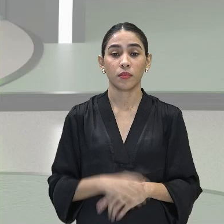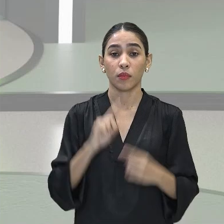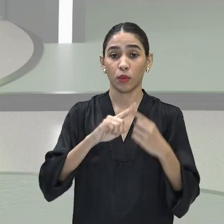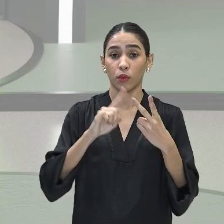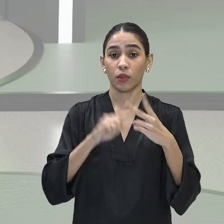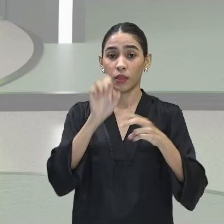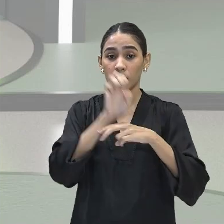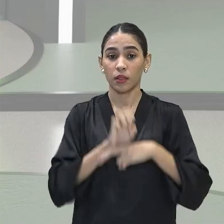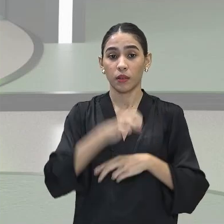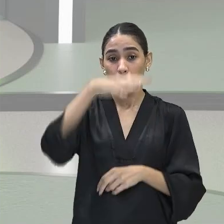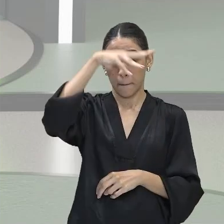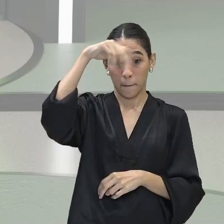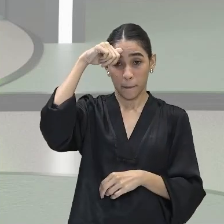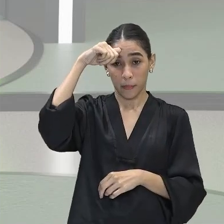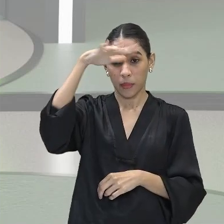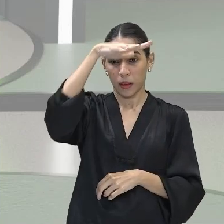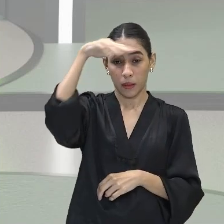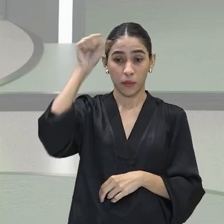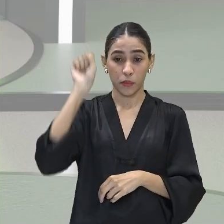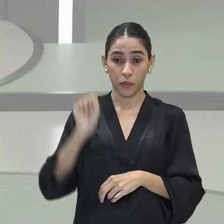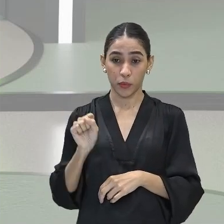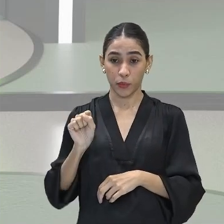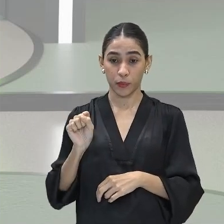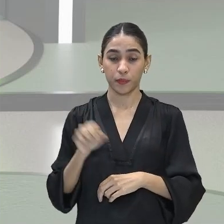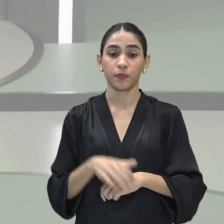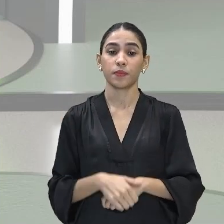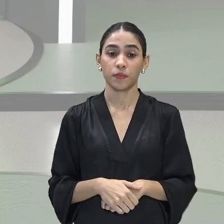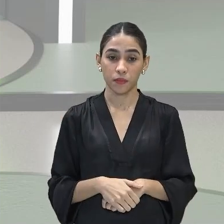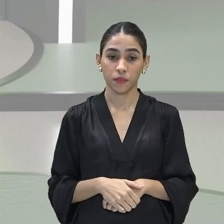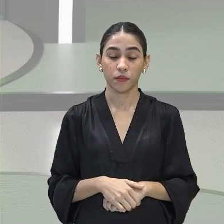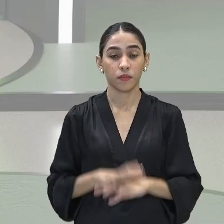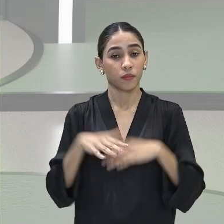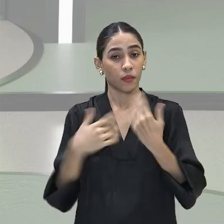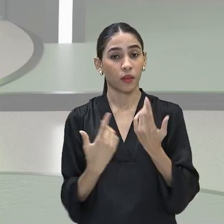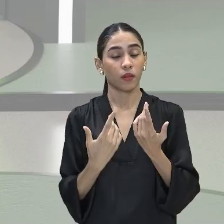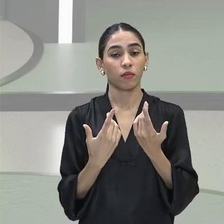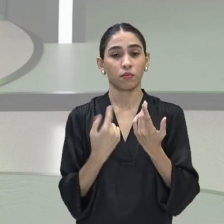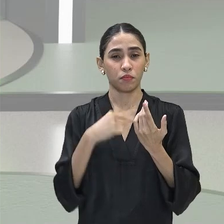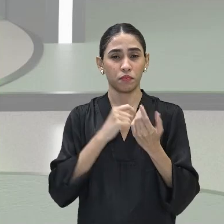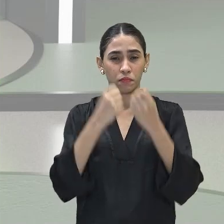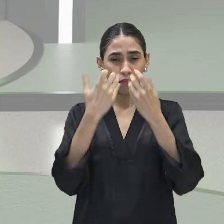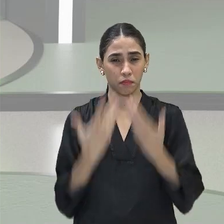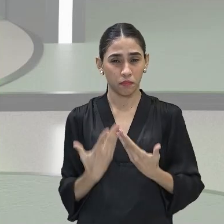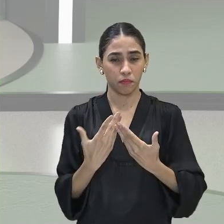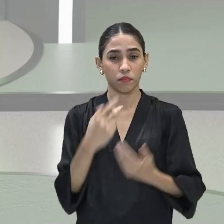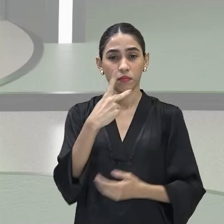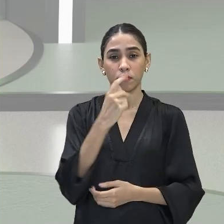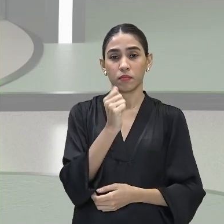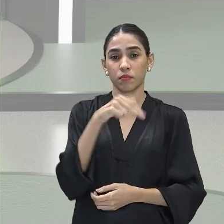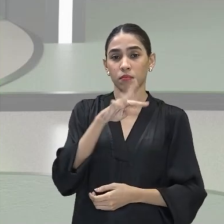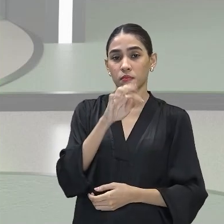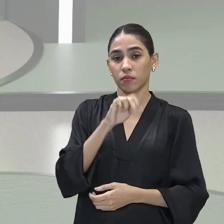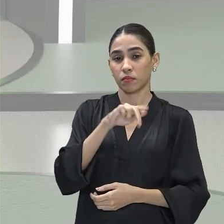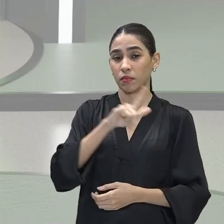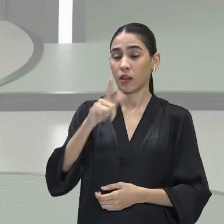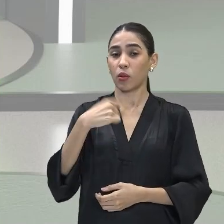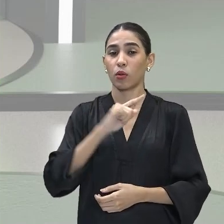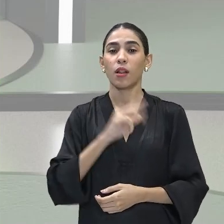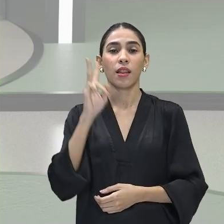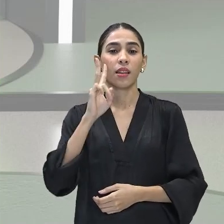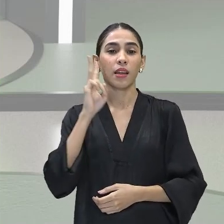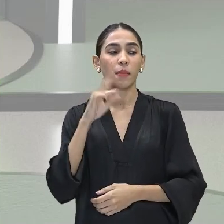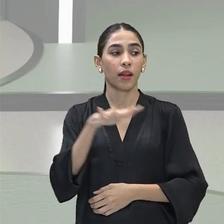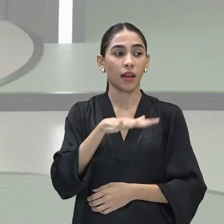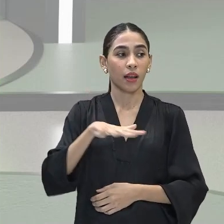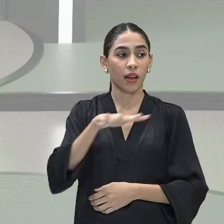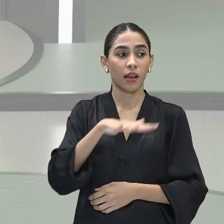estados, Mato Grosso e Mato Grosso do Sul. Né? Então, quando a gente fala do bioma Pantanal, a gente vai lembrar logo de áreas que